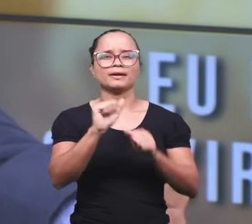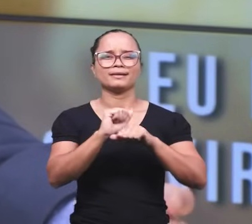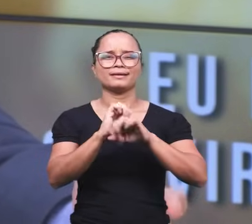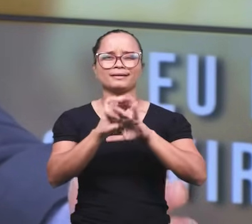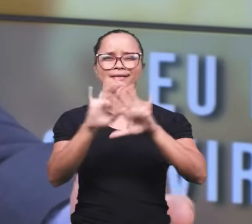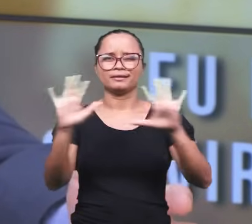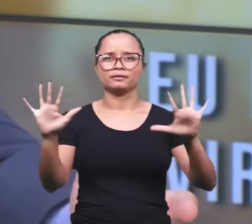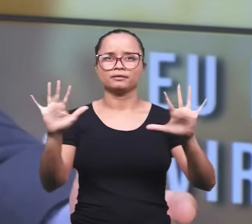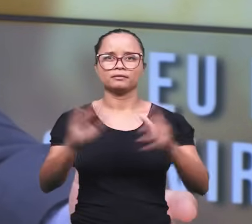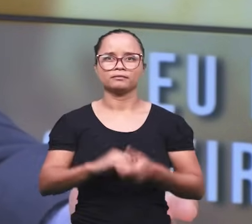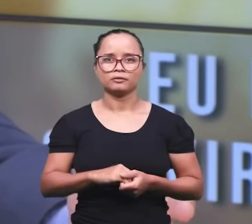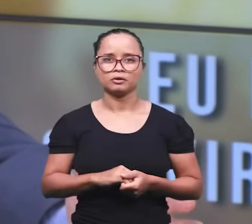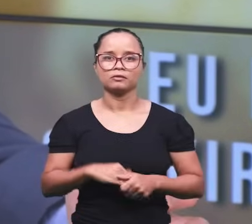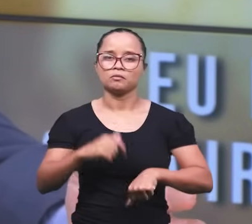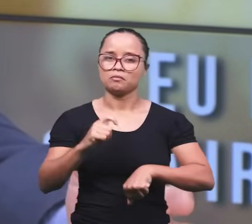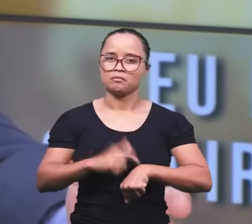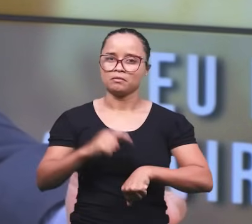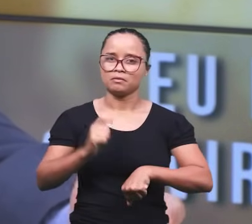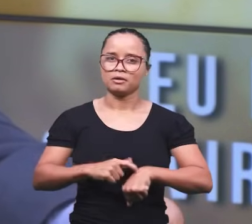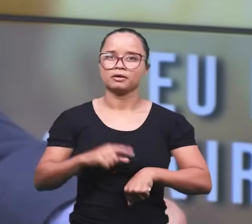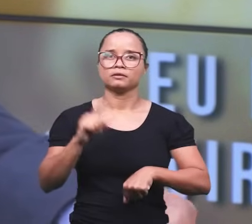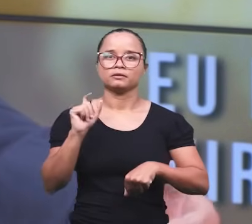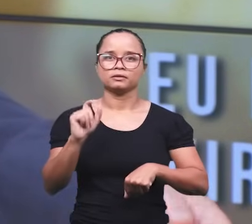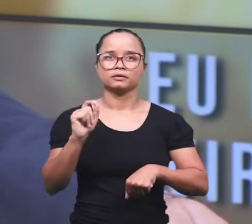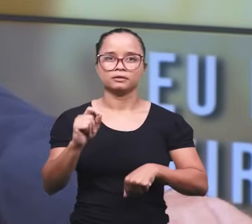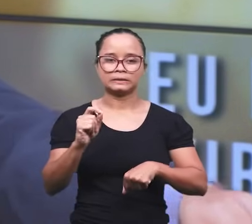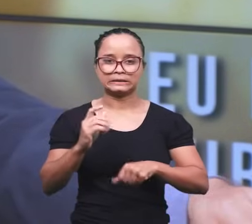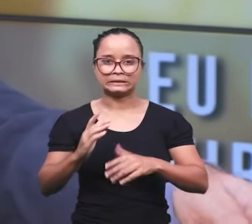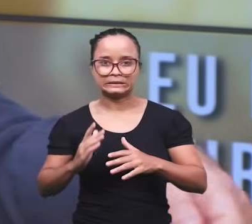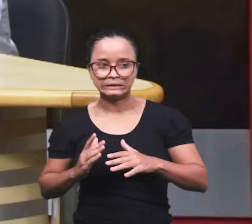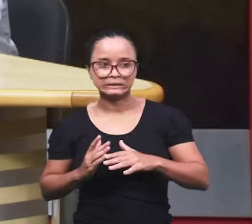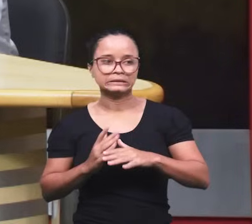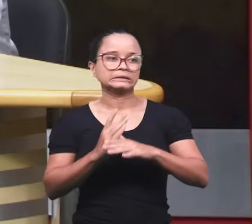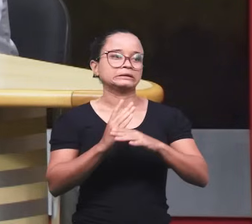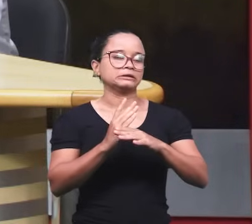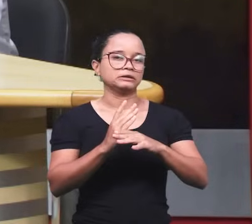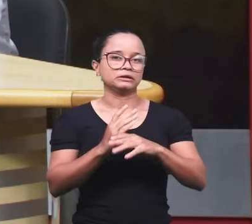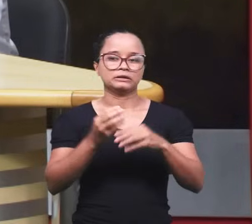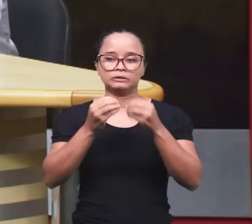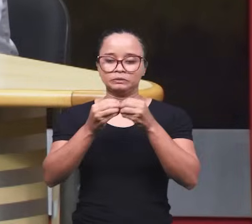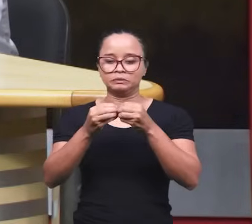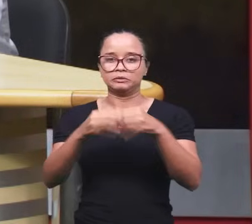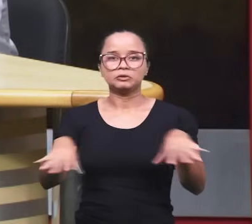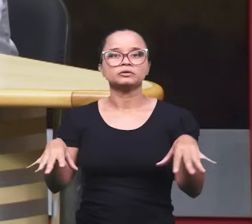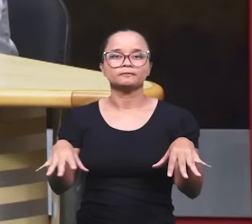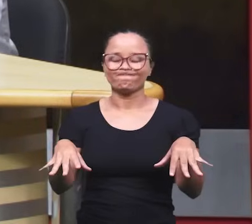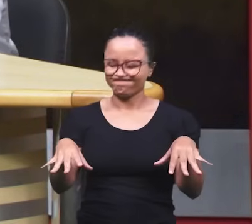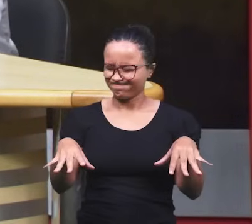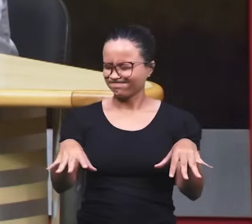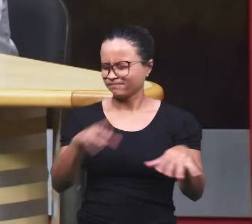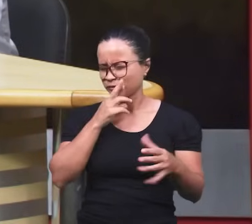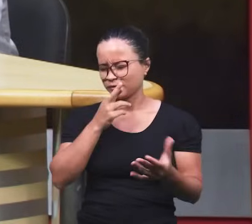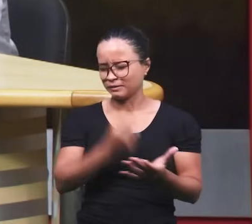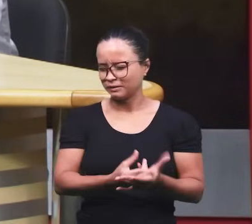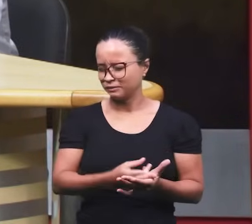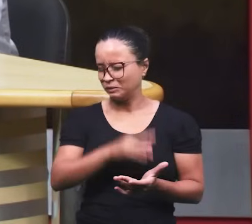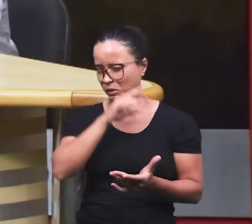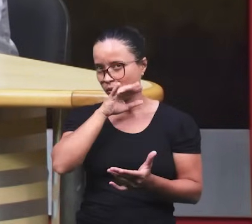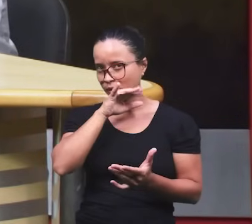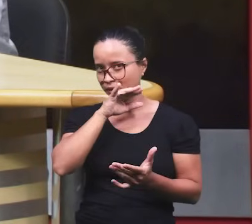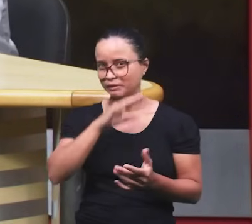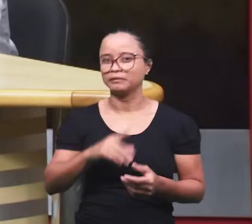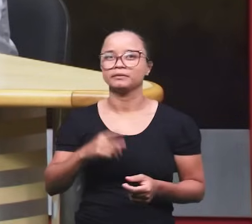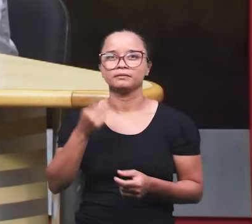você vê claramente Josias quando isso é ultrapassado as consequências que isso